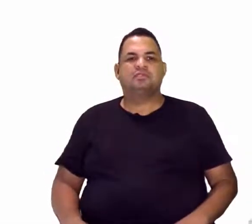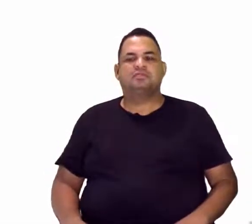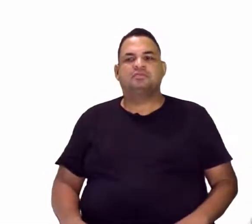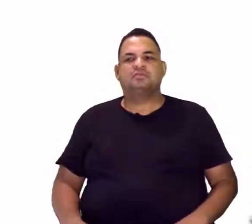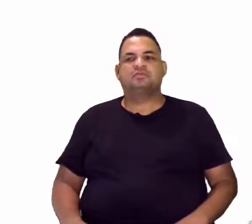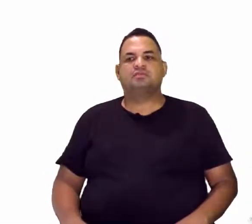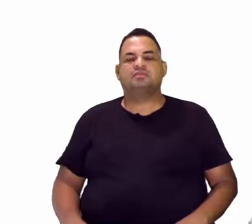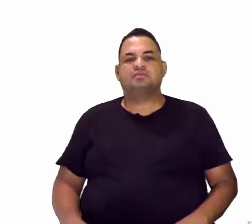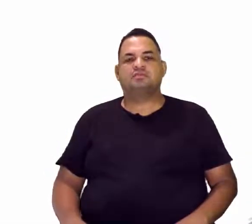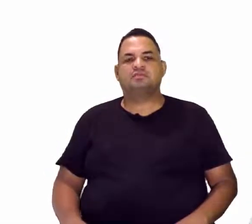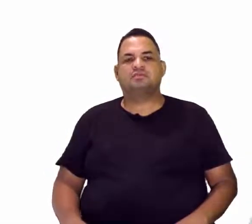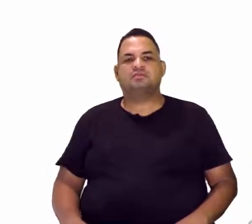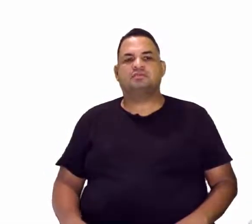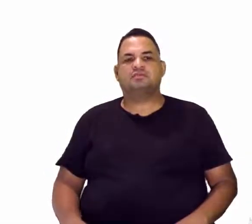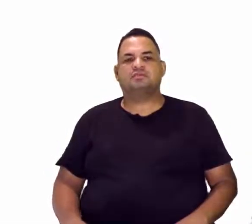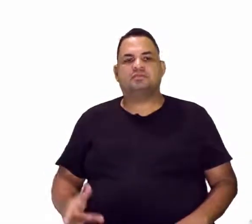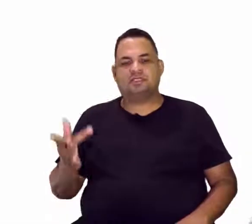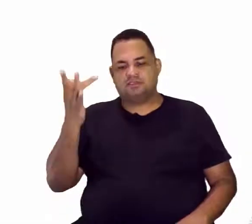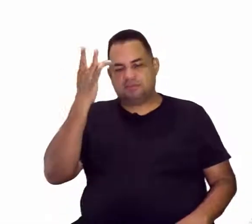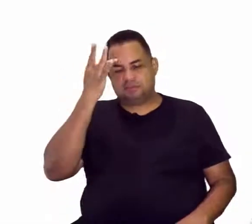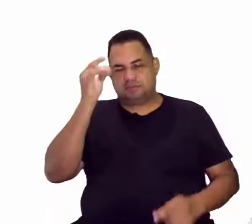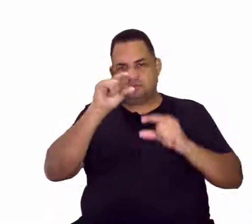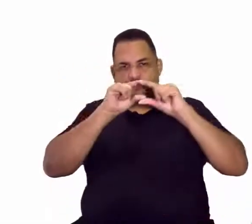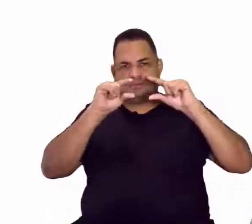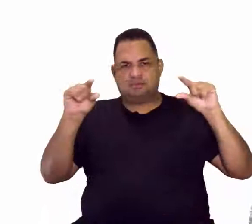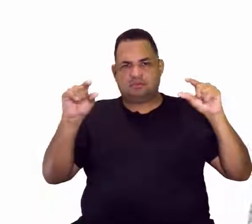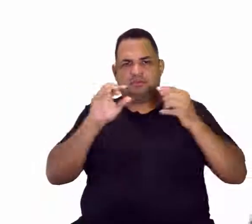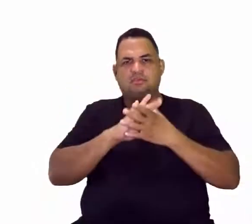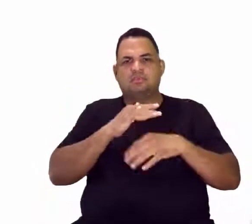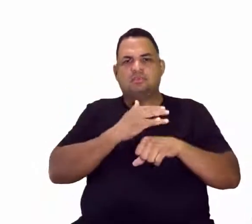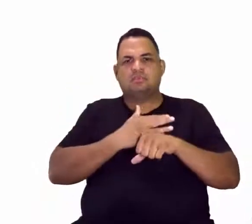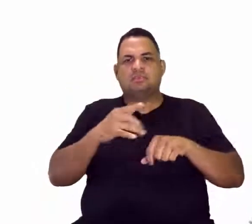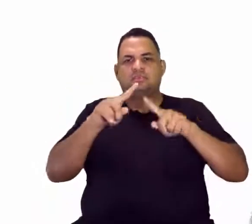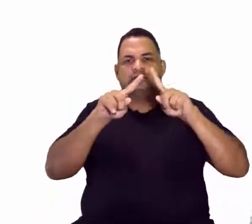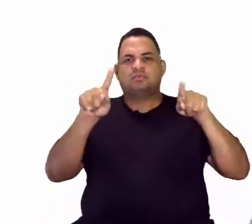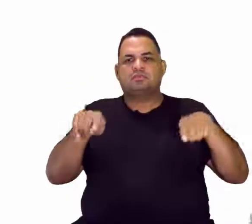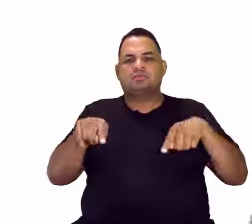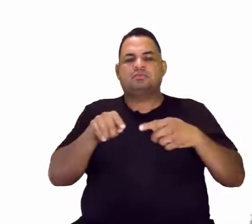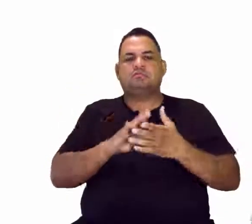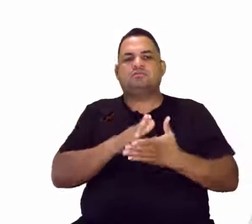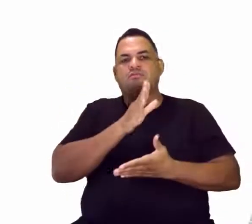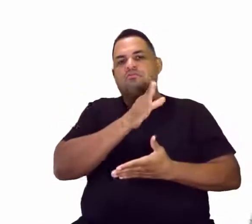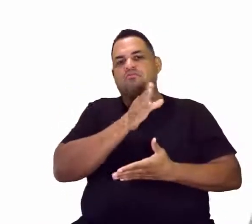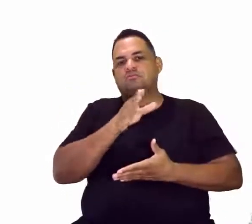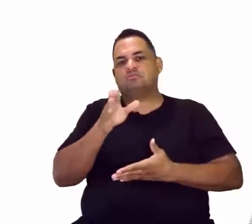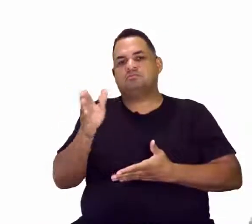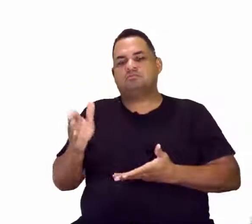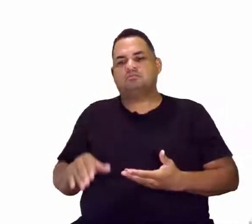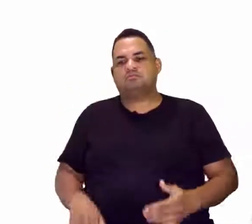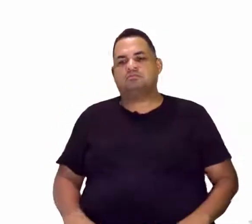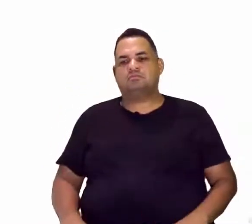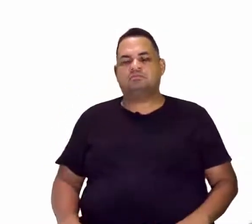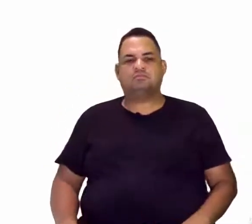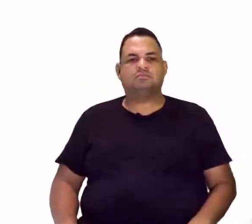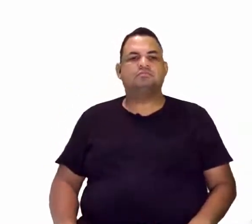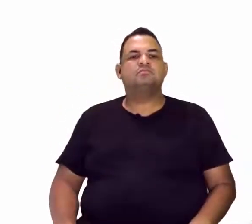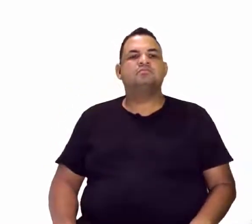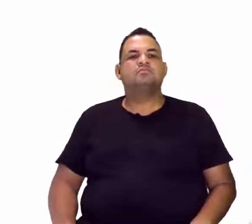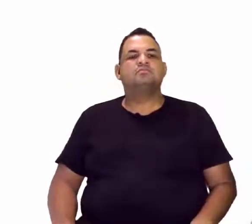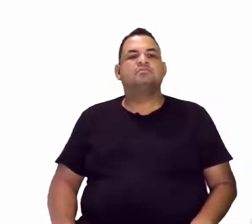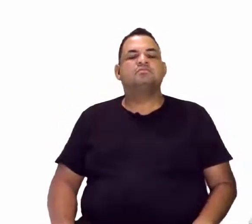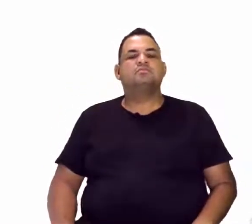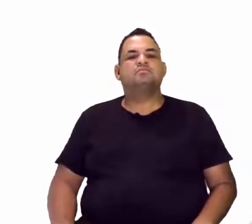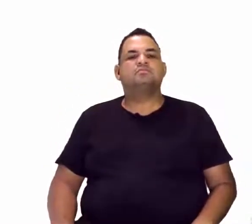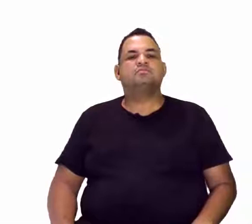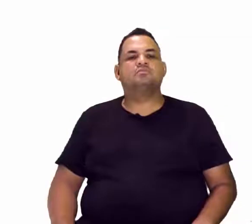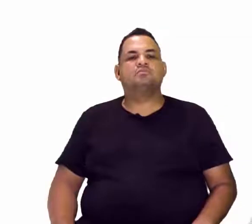E aí ele vem. As fórmulas dos ácidos da tabela são, respectivamente, o que eu tenho? O